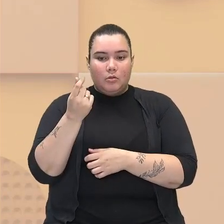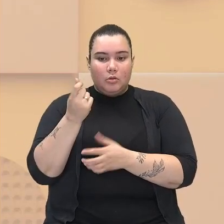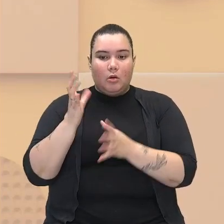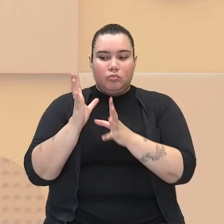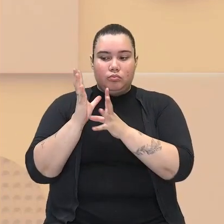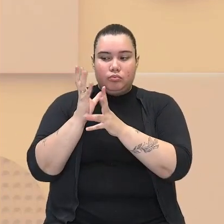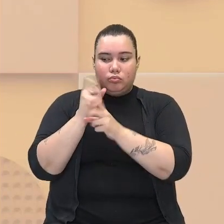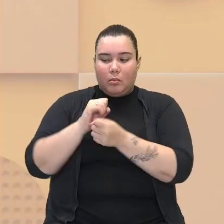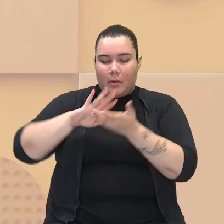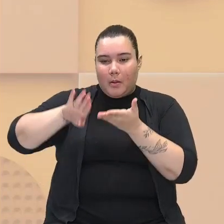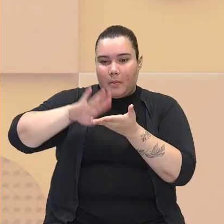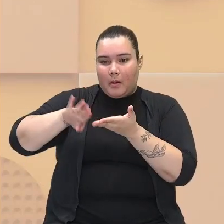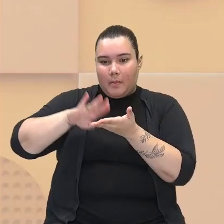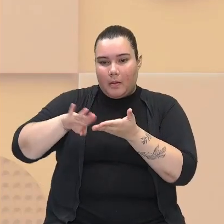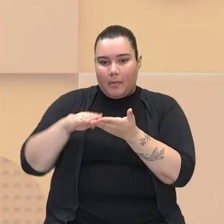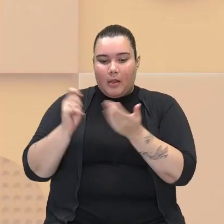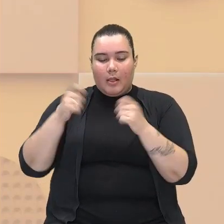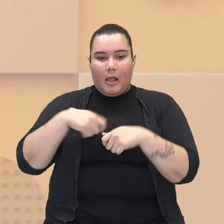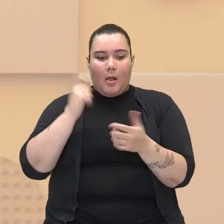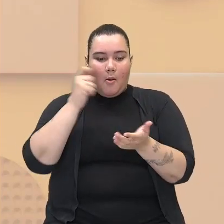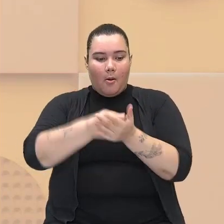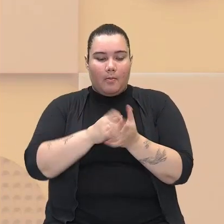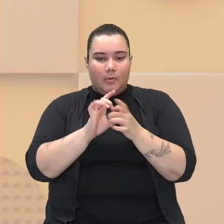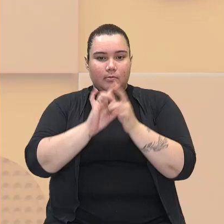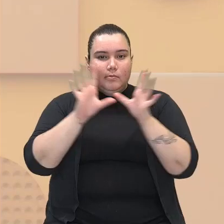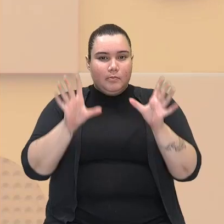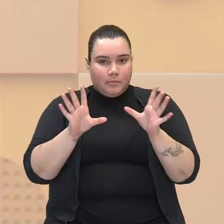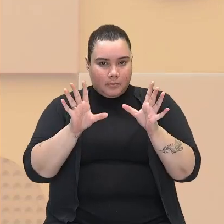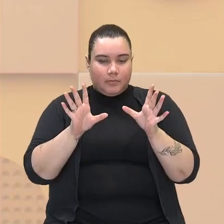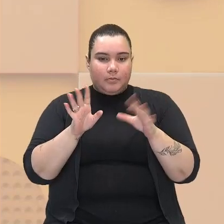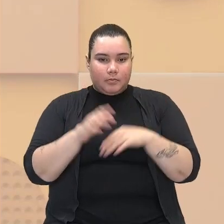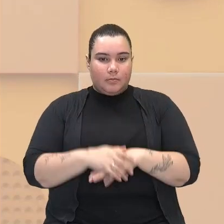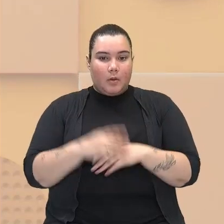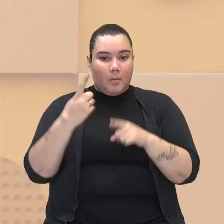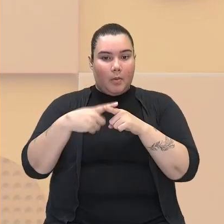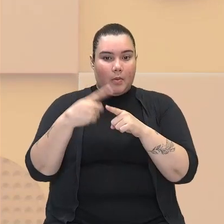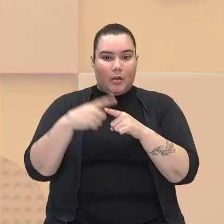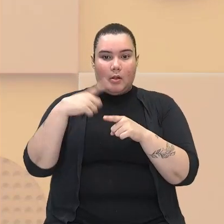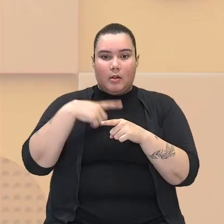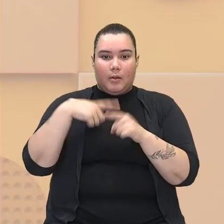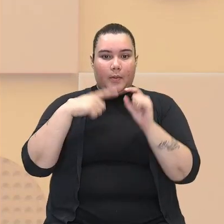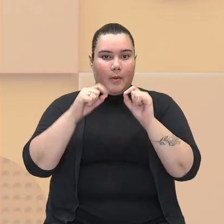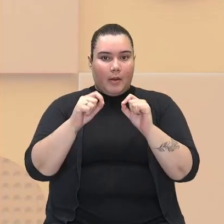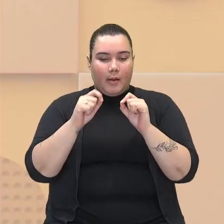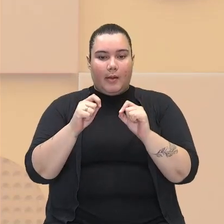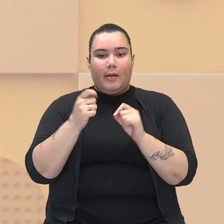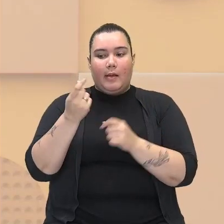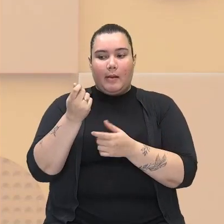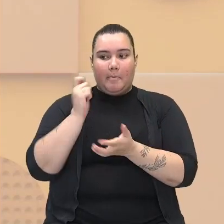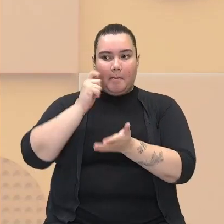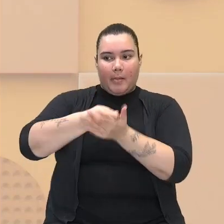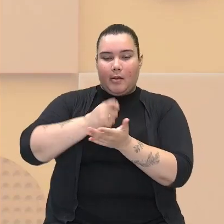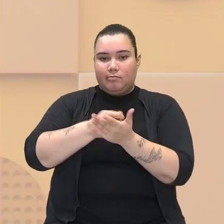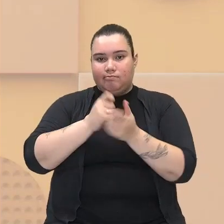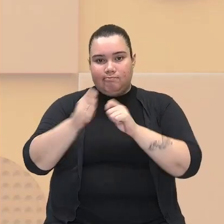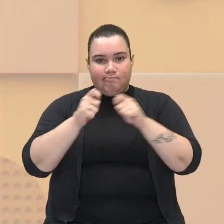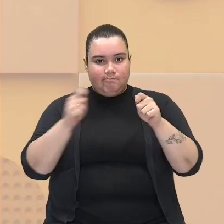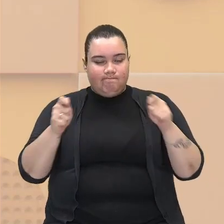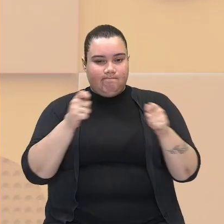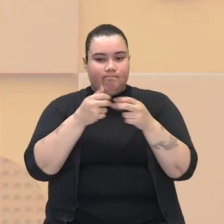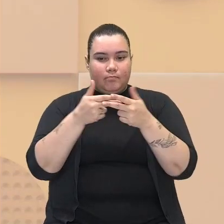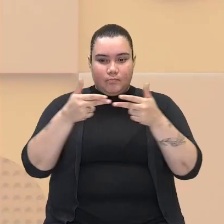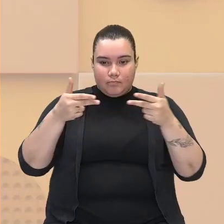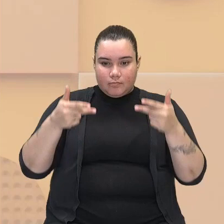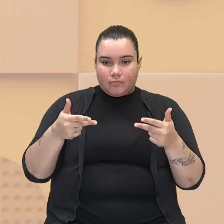o dinheiro para acabar comprando a sua liberdade, a sua alforria, já que ele acabava tendo que custear as